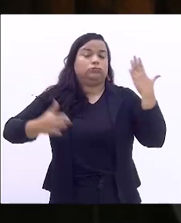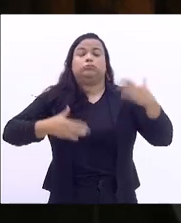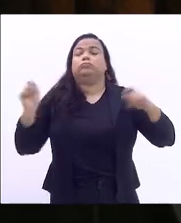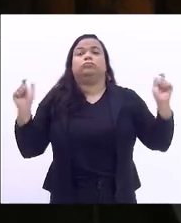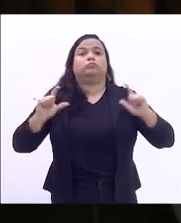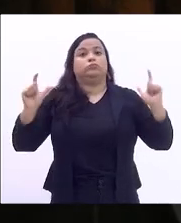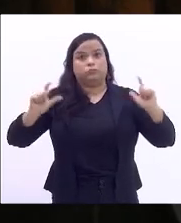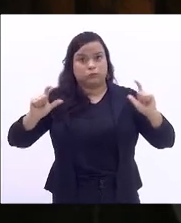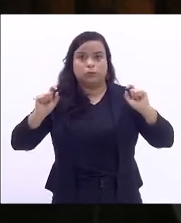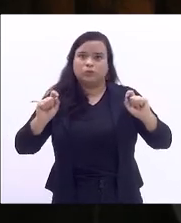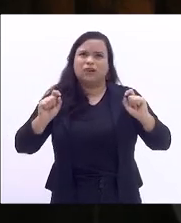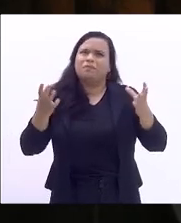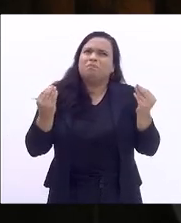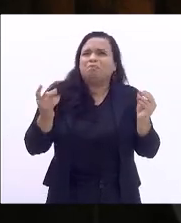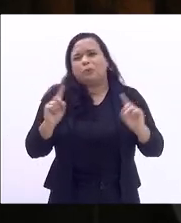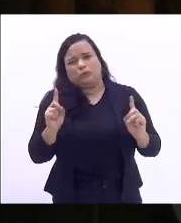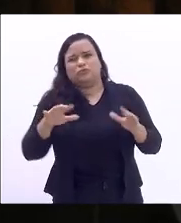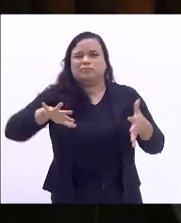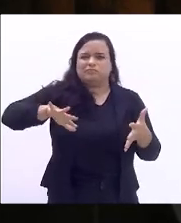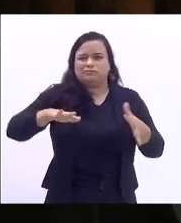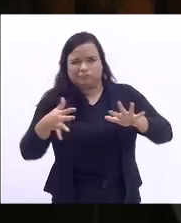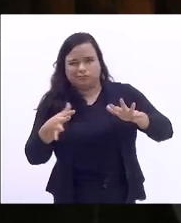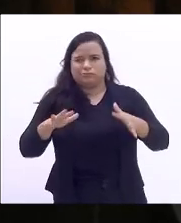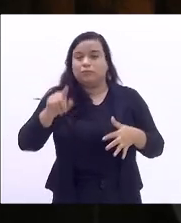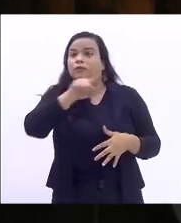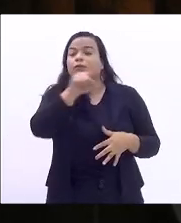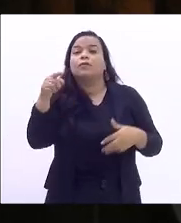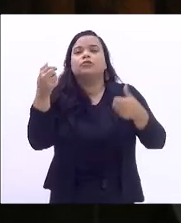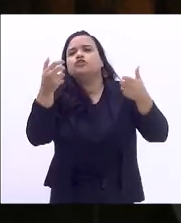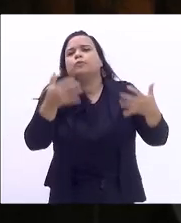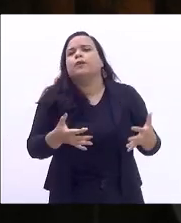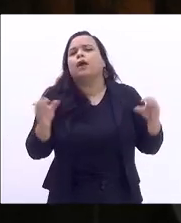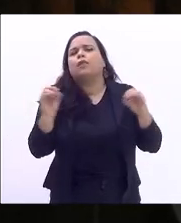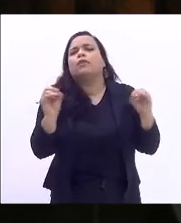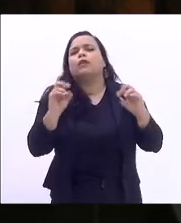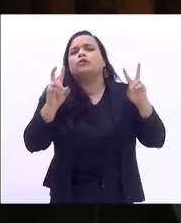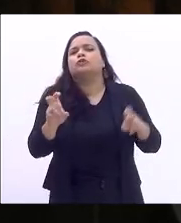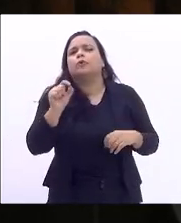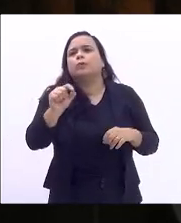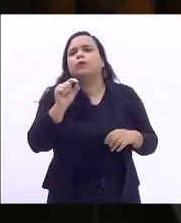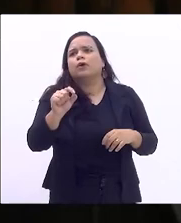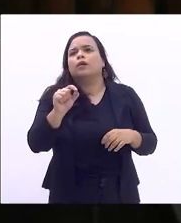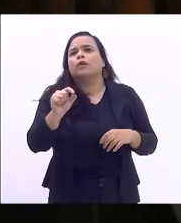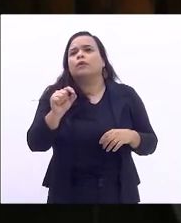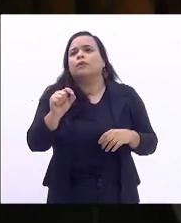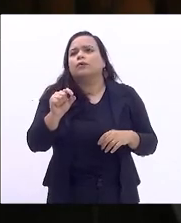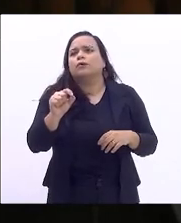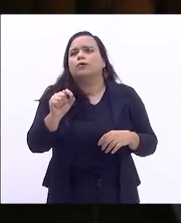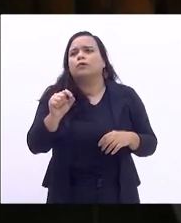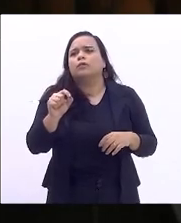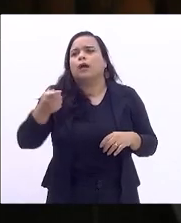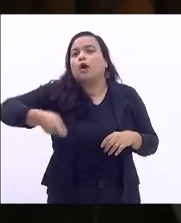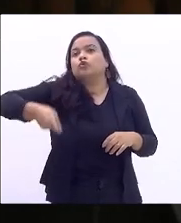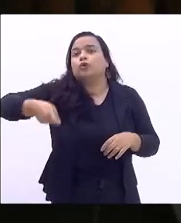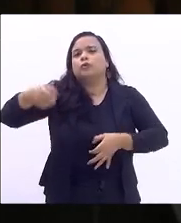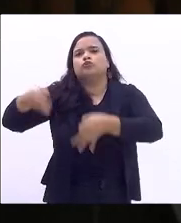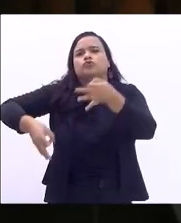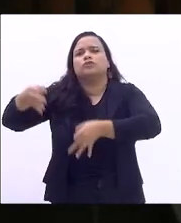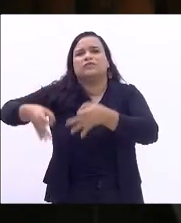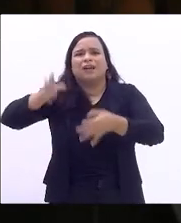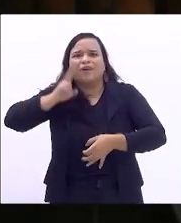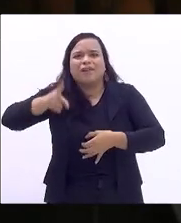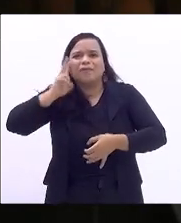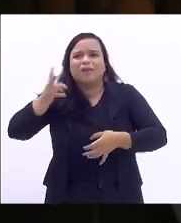e perplexidade Aliás nem tanto assim não se fala no âmbito da discussão no que diz respeito à autoridade judicial